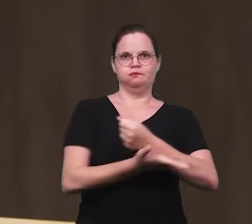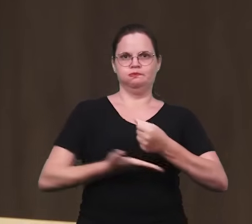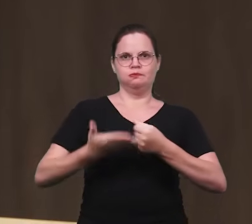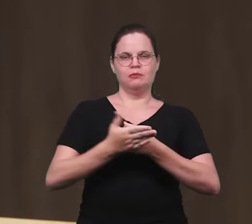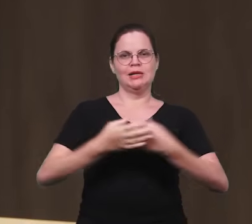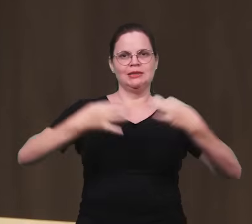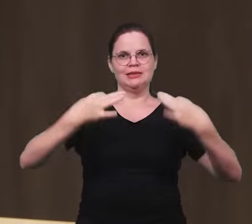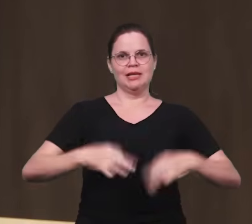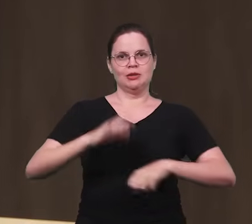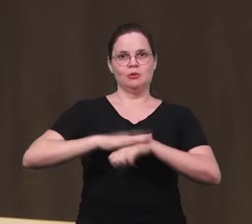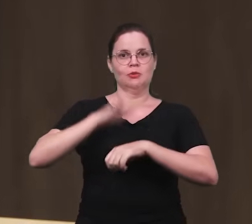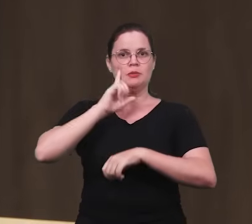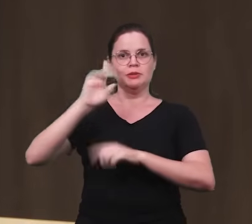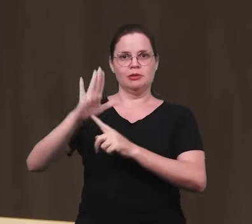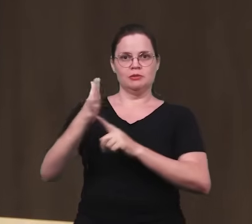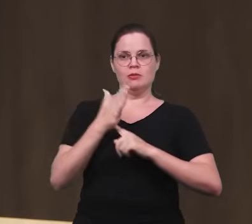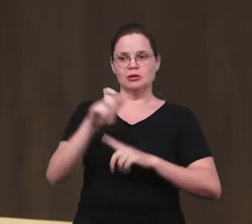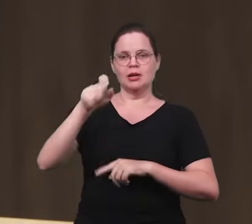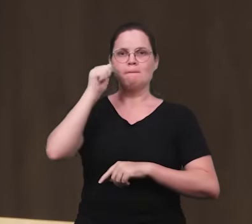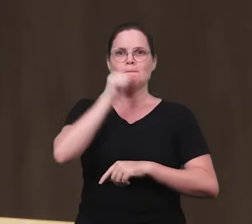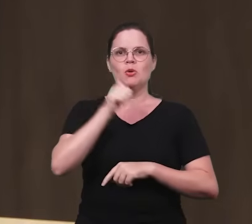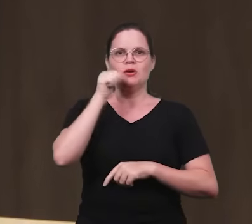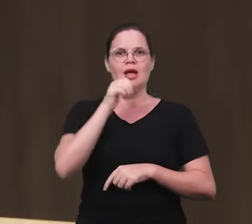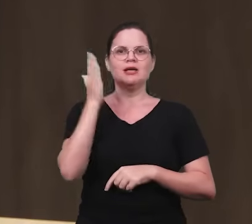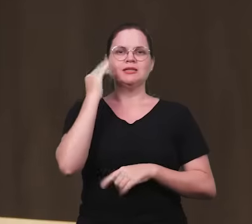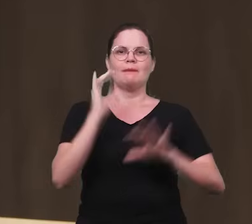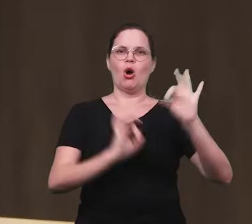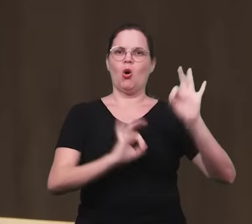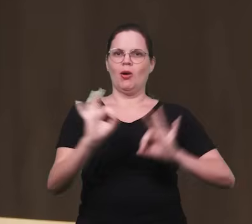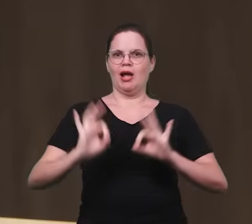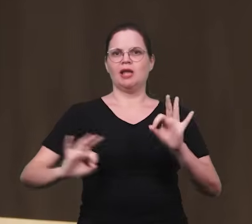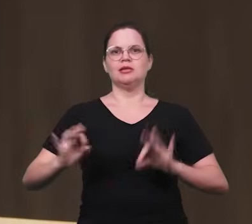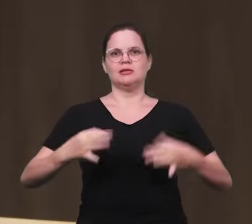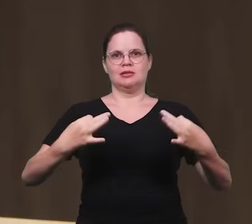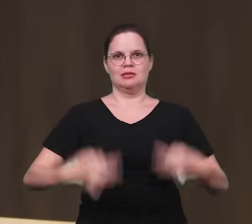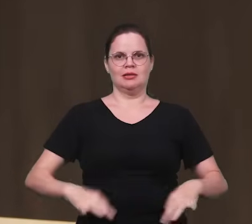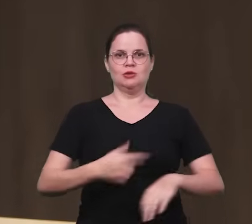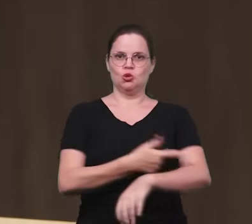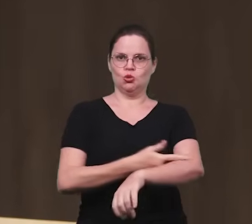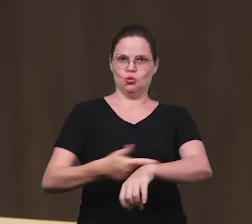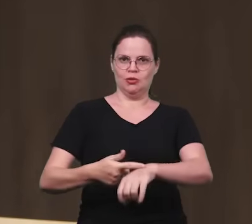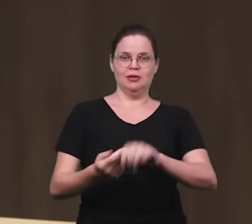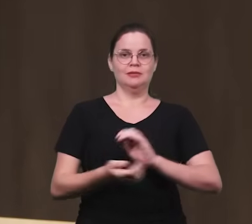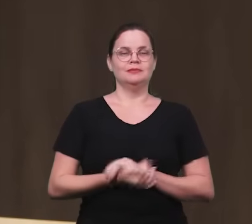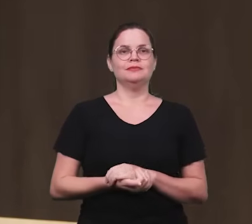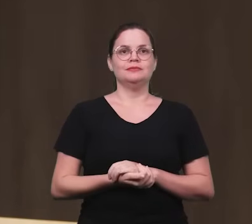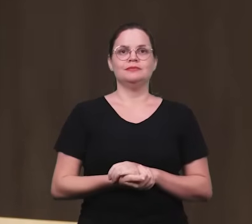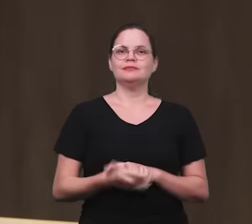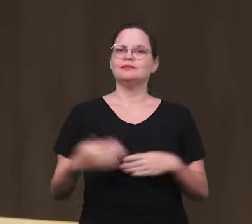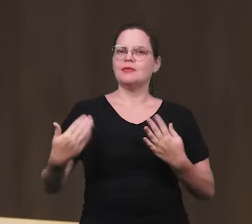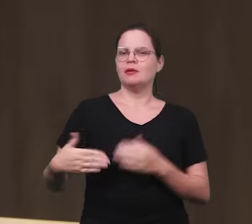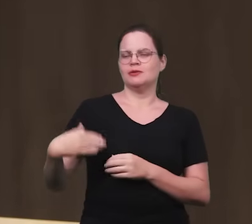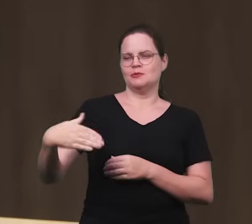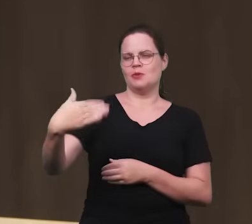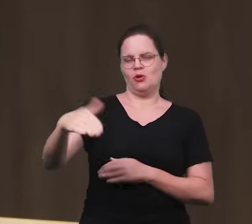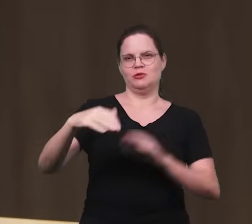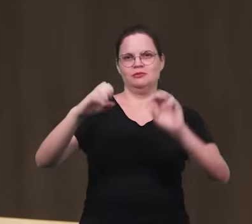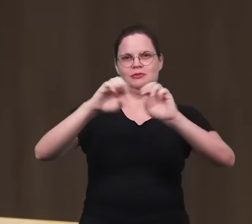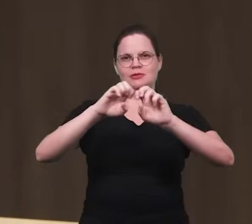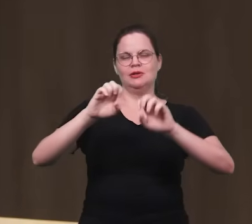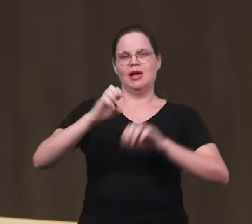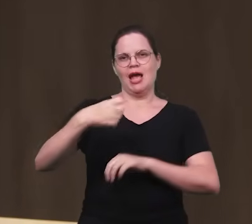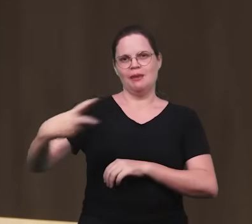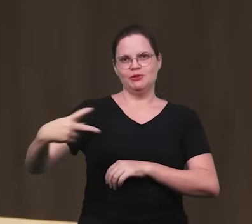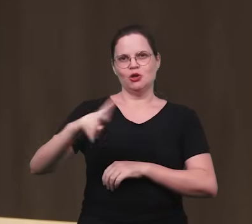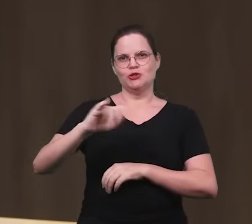determinados por Deus e é uma mulher que tem disciplina e é organizada. Então, nós vamos ao longo dos próximos programas abordarmos essas